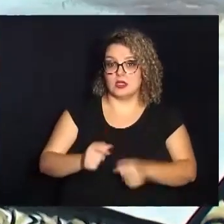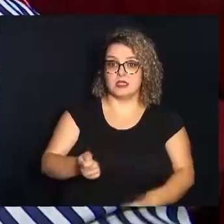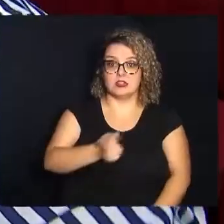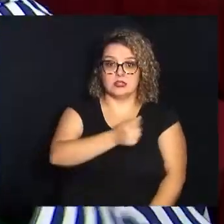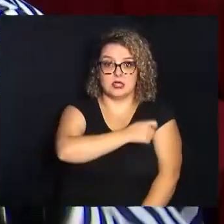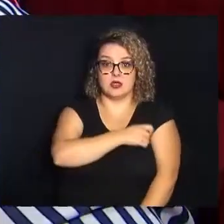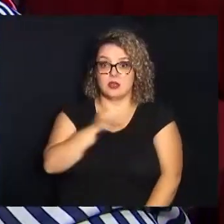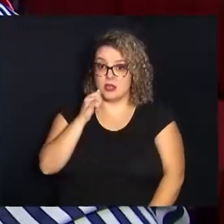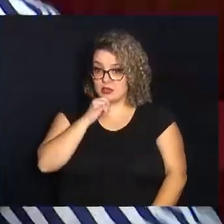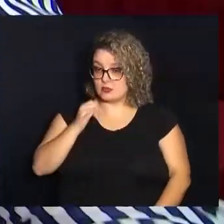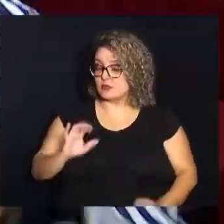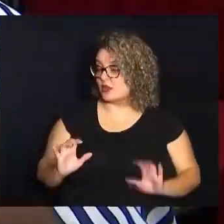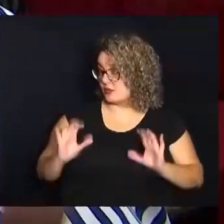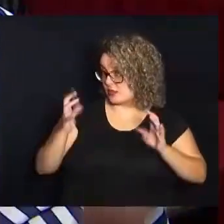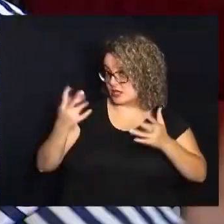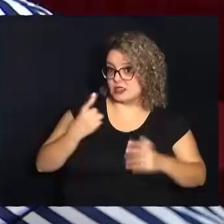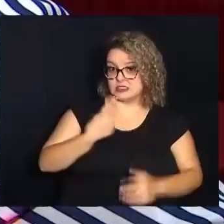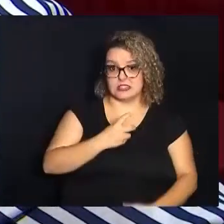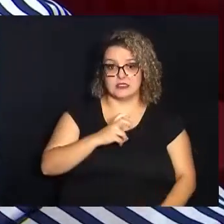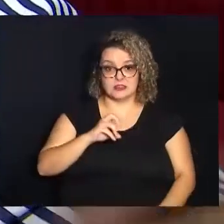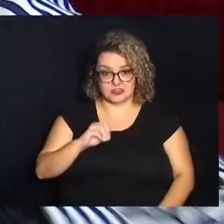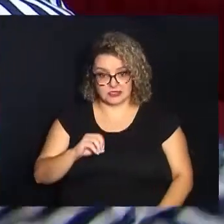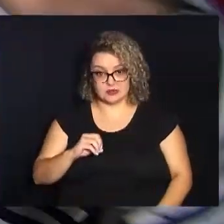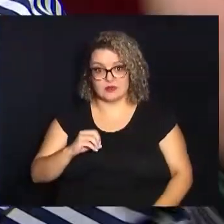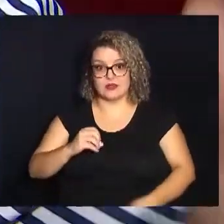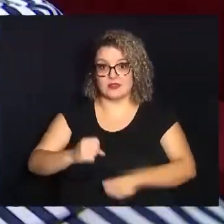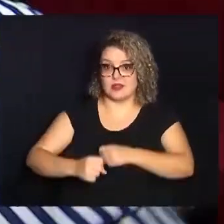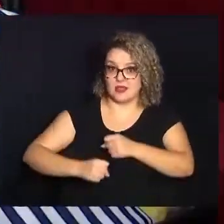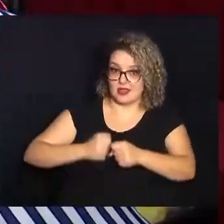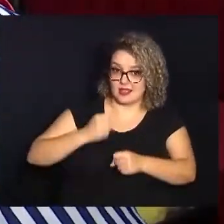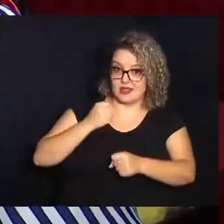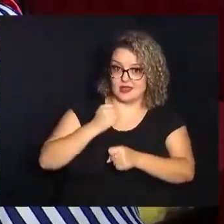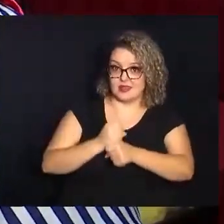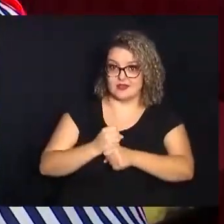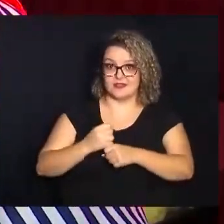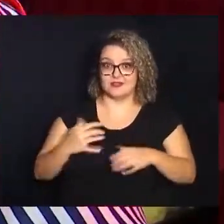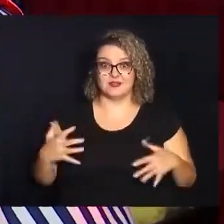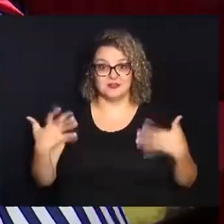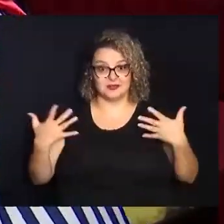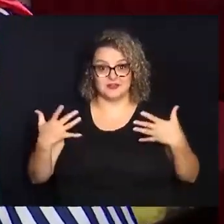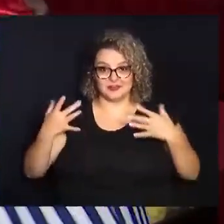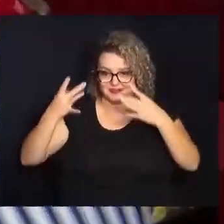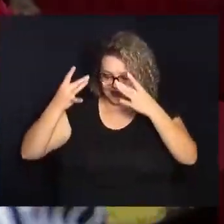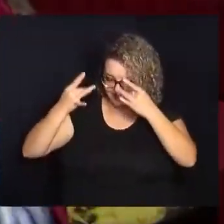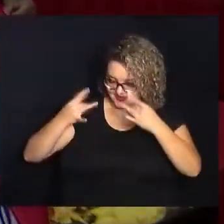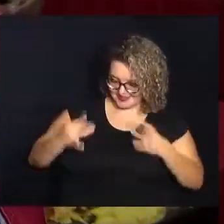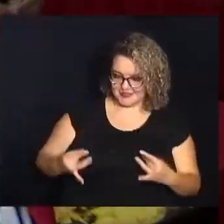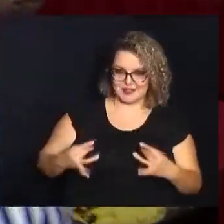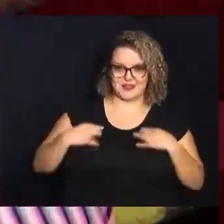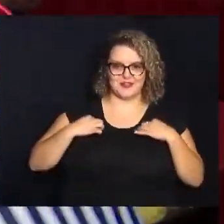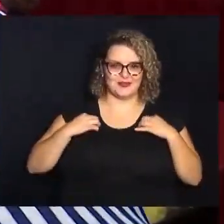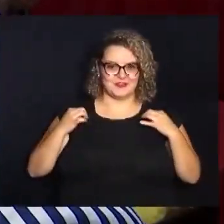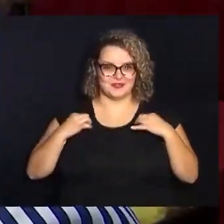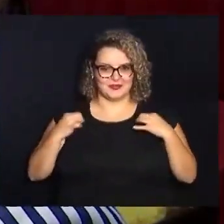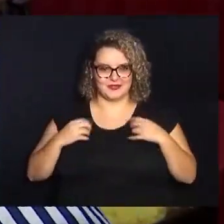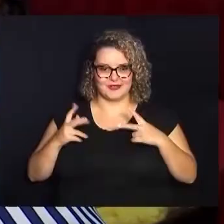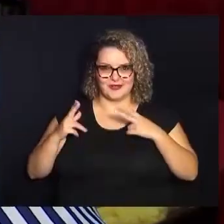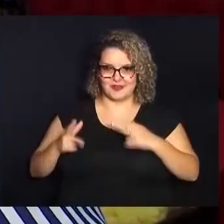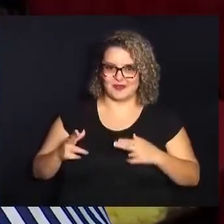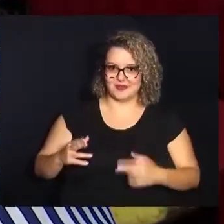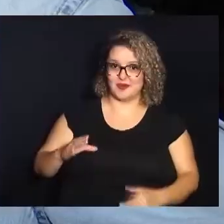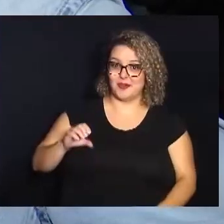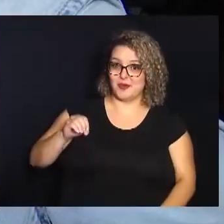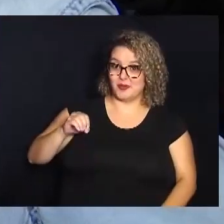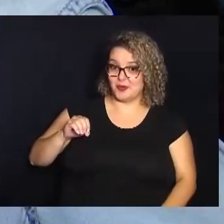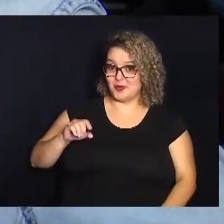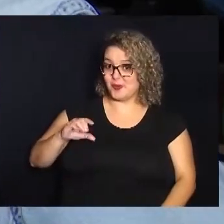Veneza. Cantar, dançar tarantela, diversão. A polenta. polenta. É uma